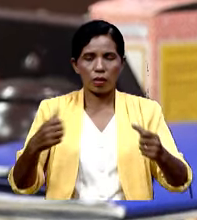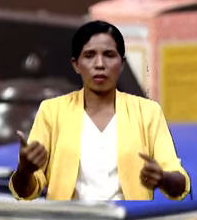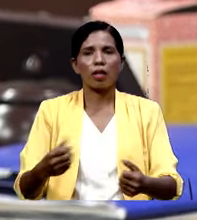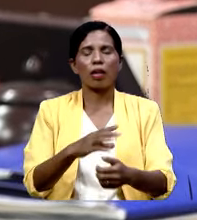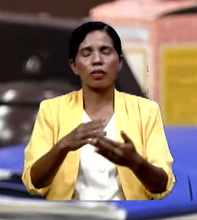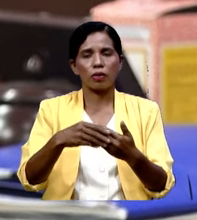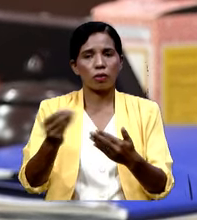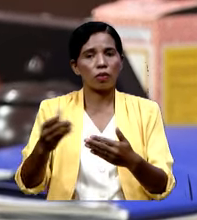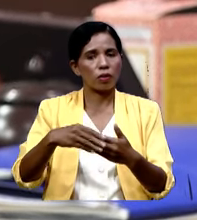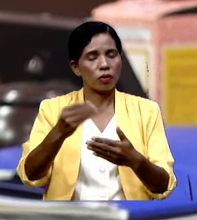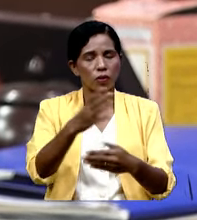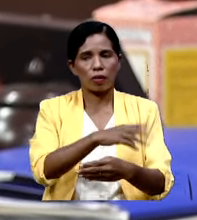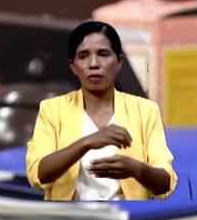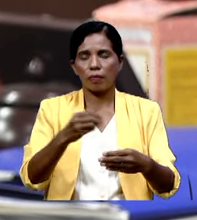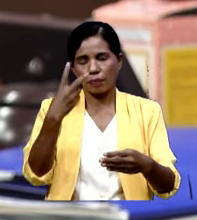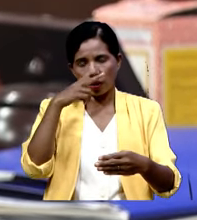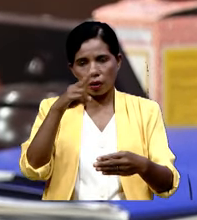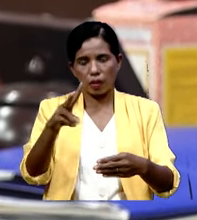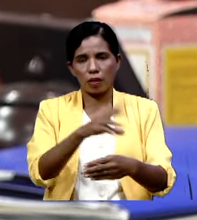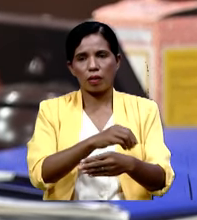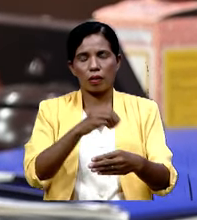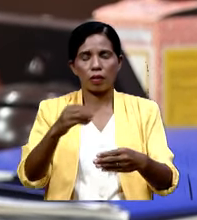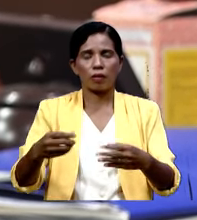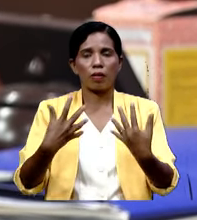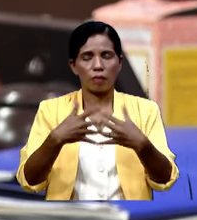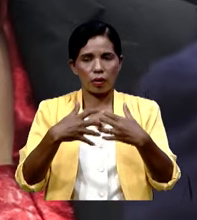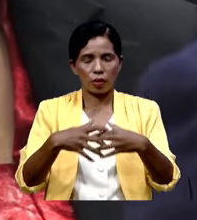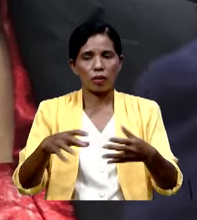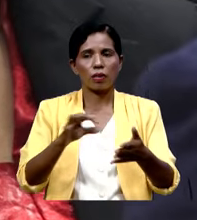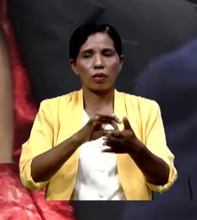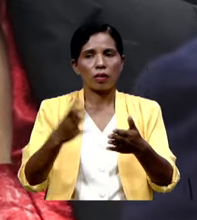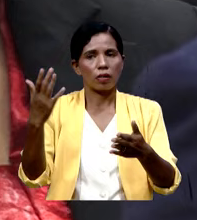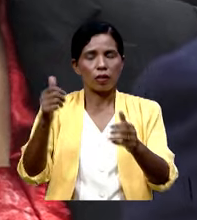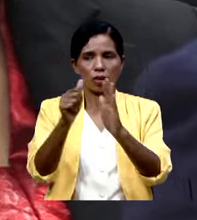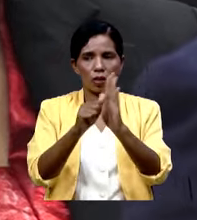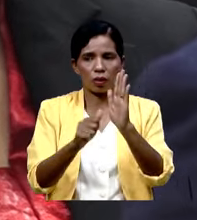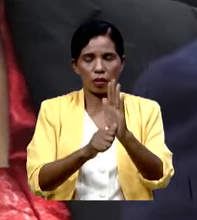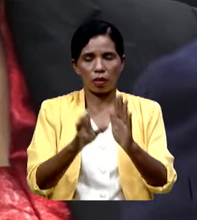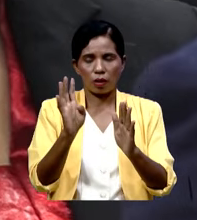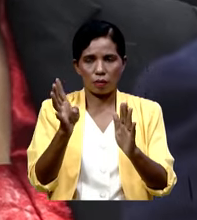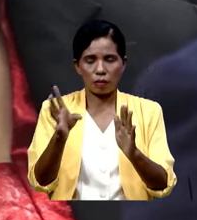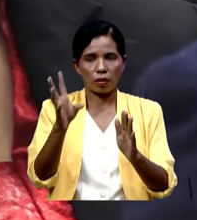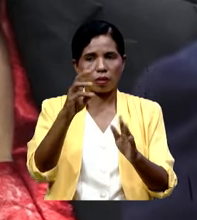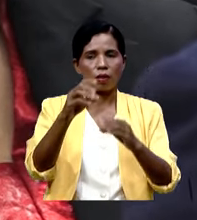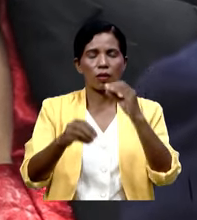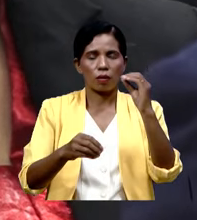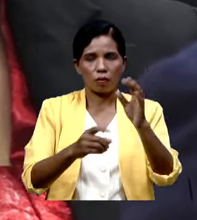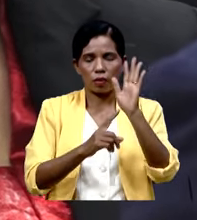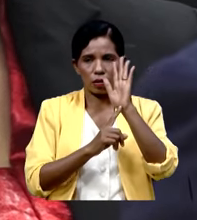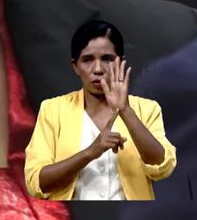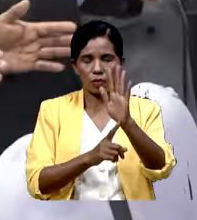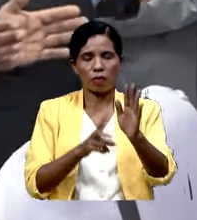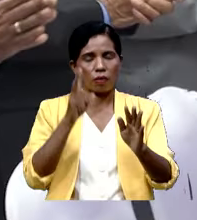sira, no diversão máquinas, no jogos tradicional sira, e a artigo hatnu resinen, ono ba anuncio no